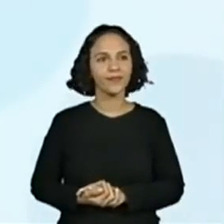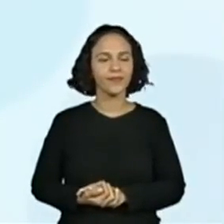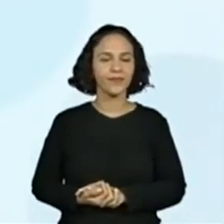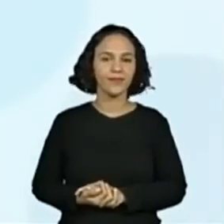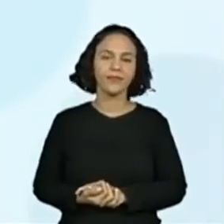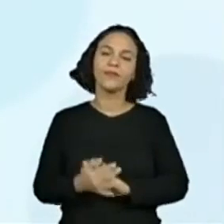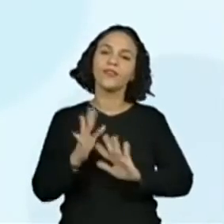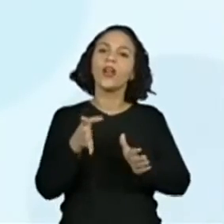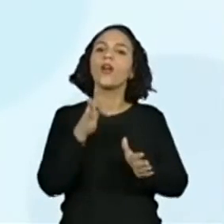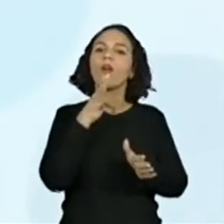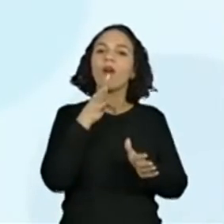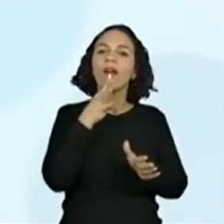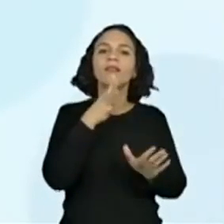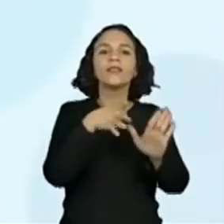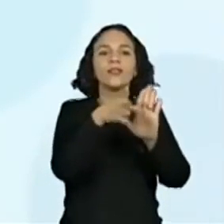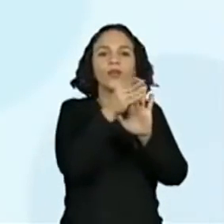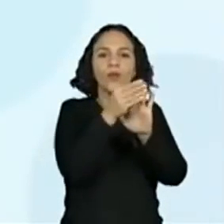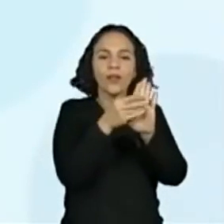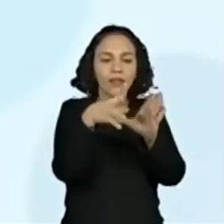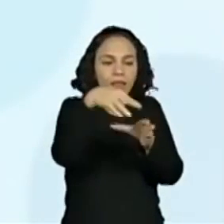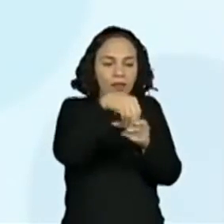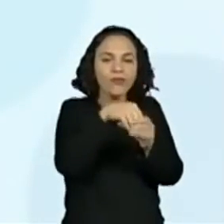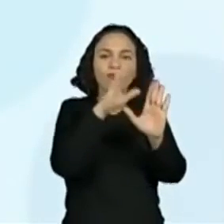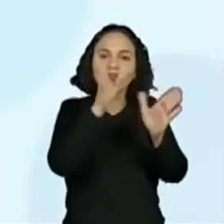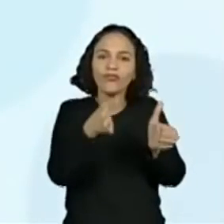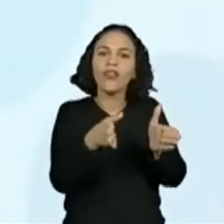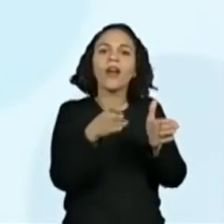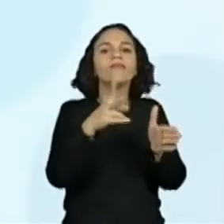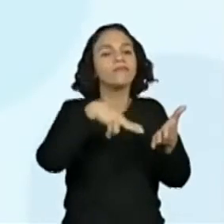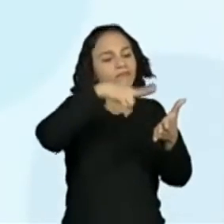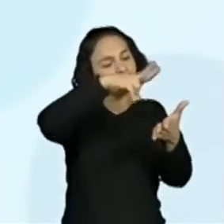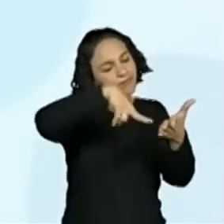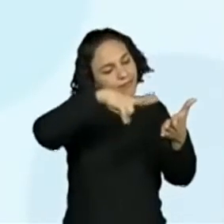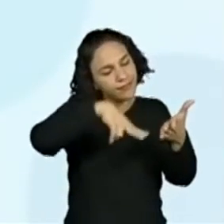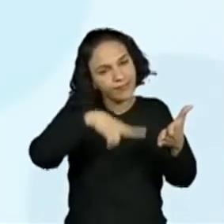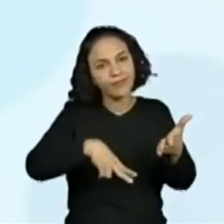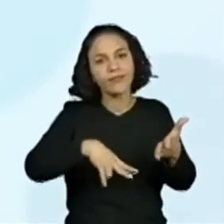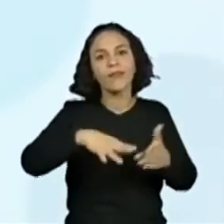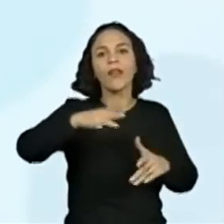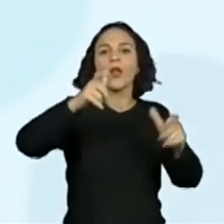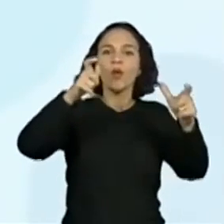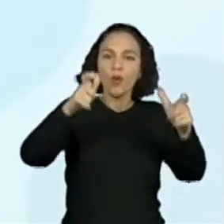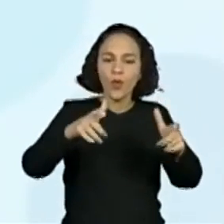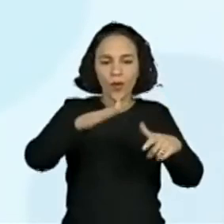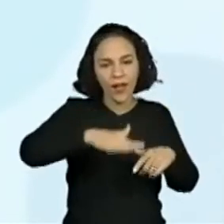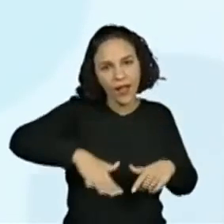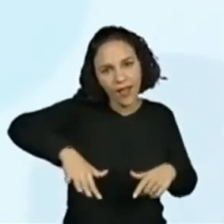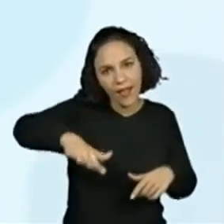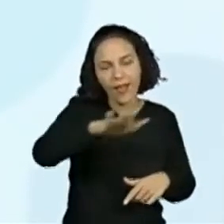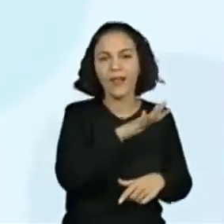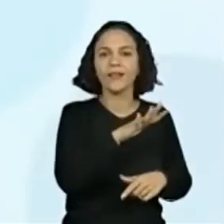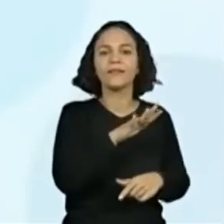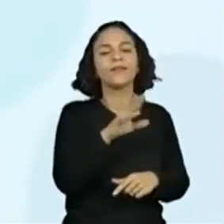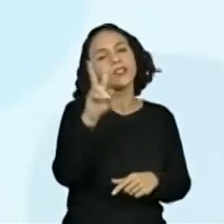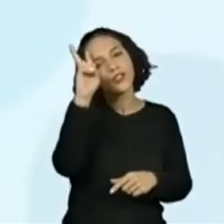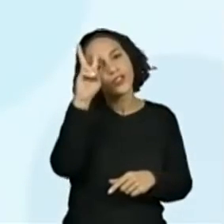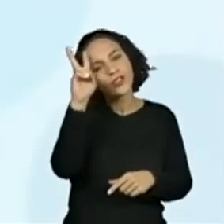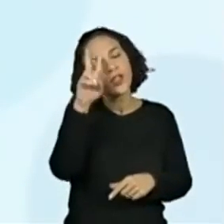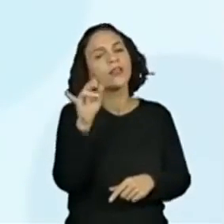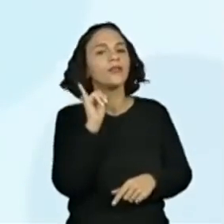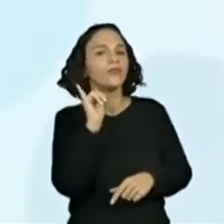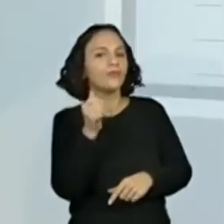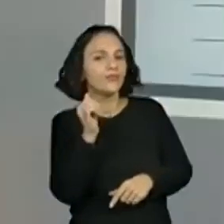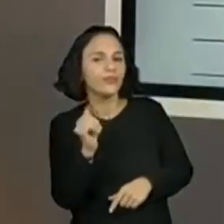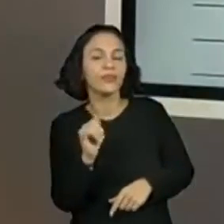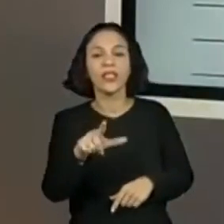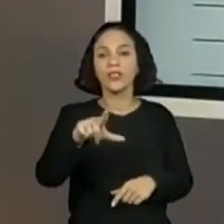gente já conhece o conteúdo do nosso conto, já conhecemos os personagens, o cenário, né? Ali o enredo. Já